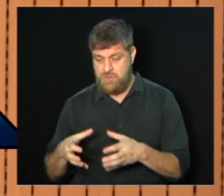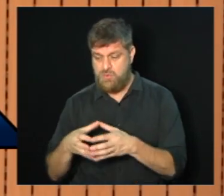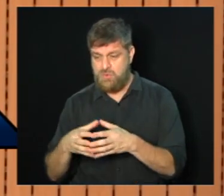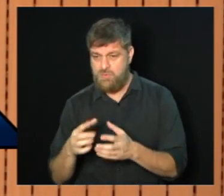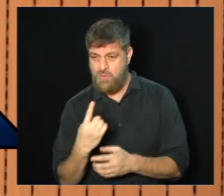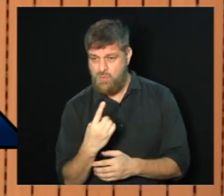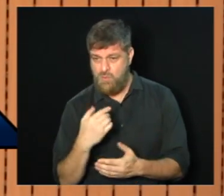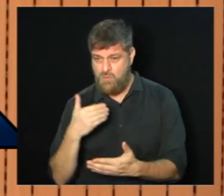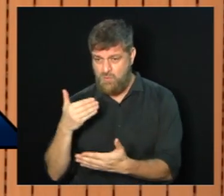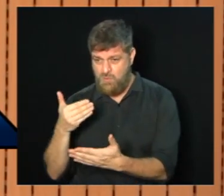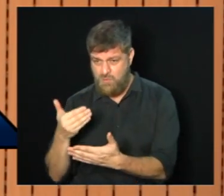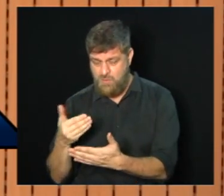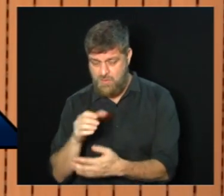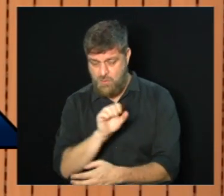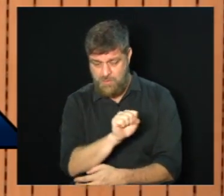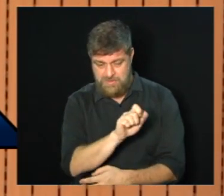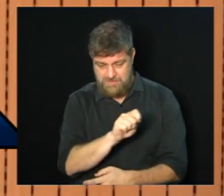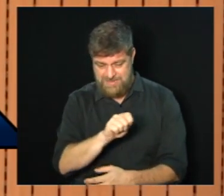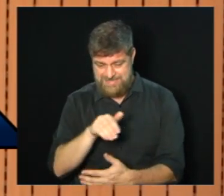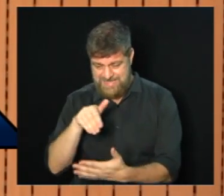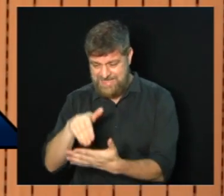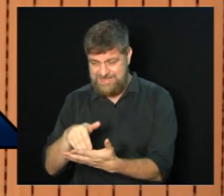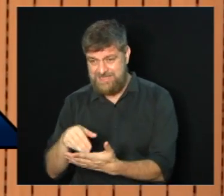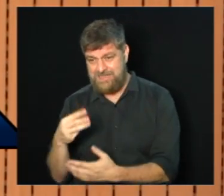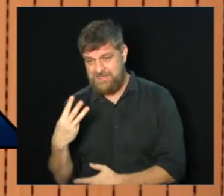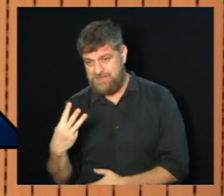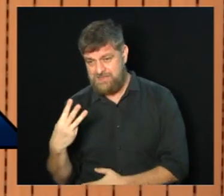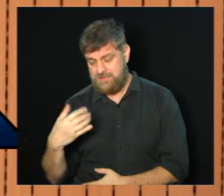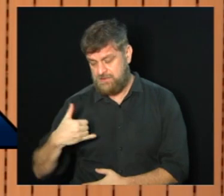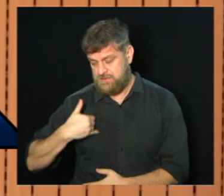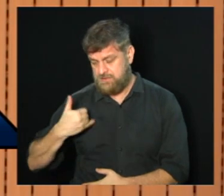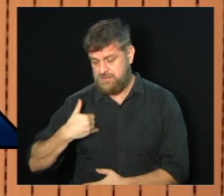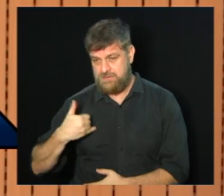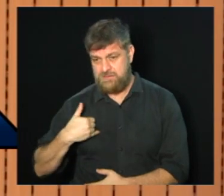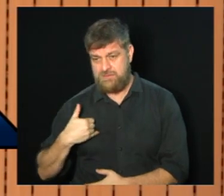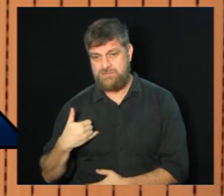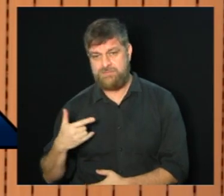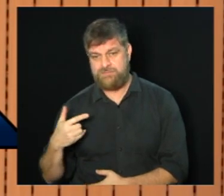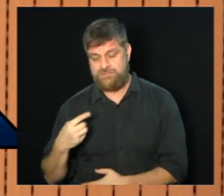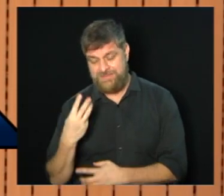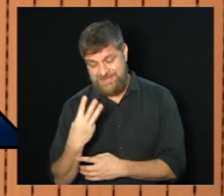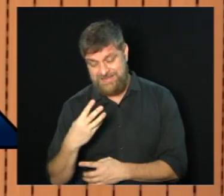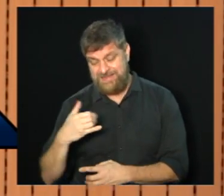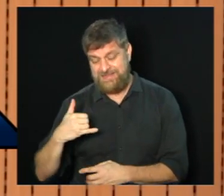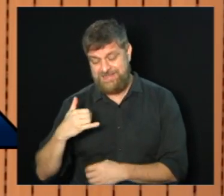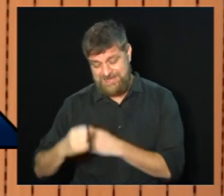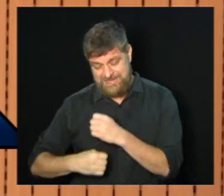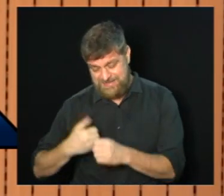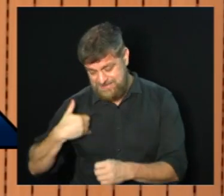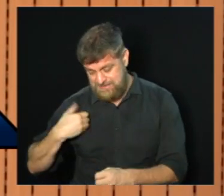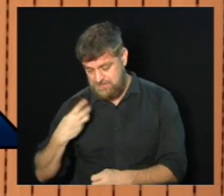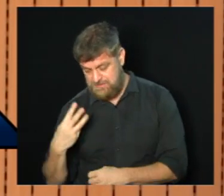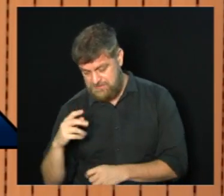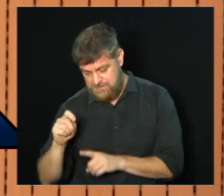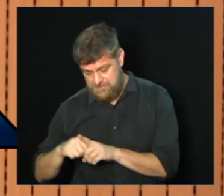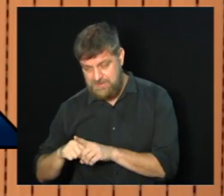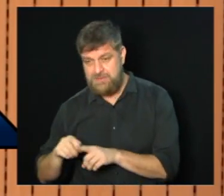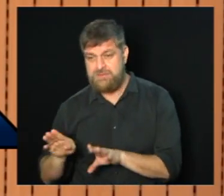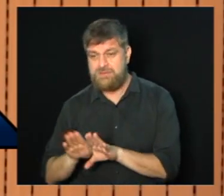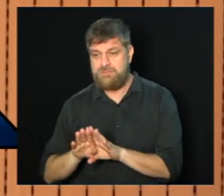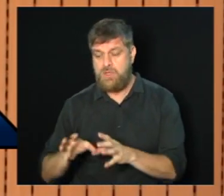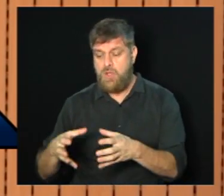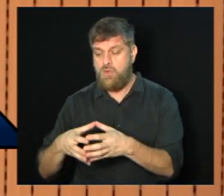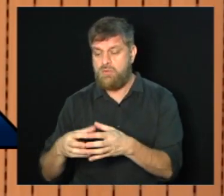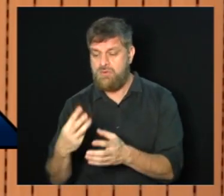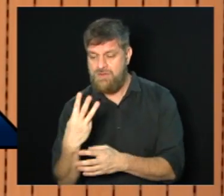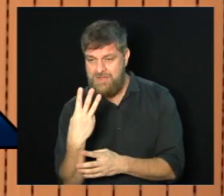ano a 8 meses e até 3 anos e 3 meses de idade completo até o mês de fevereiro do ano corrente, e crianças de